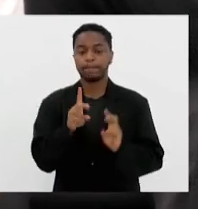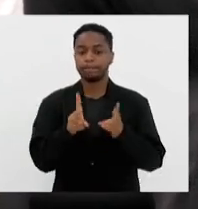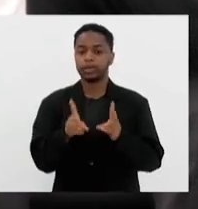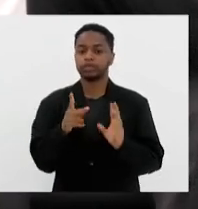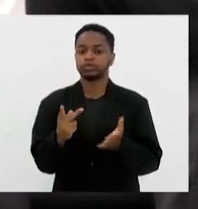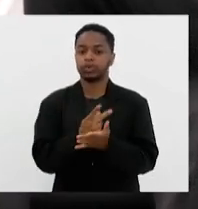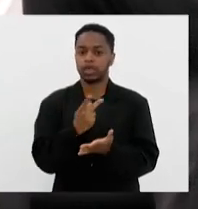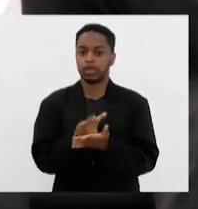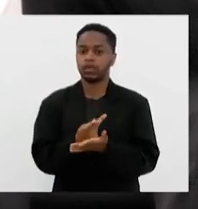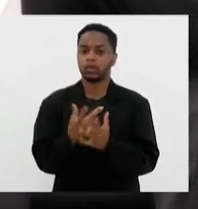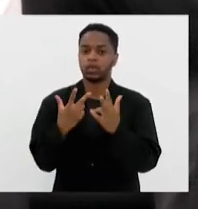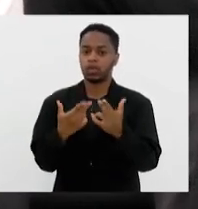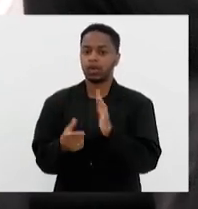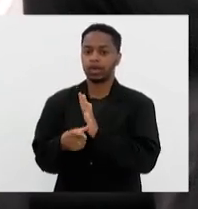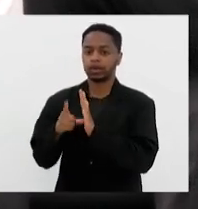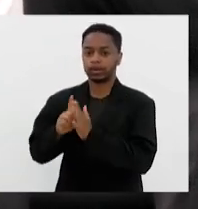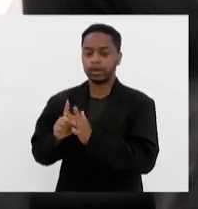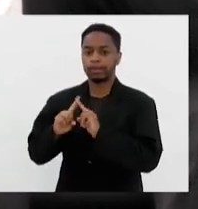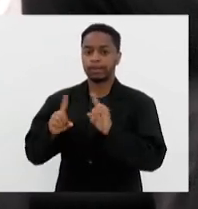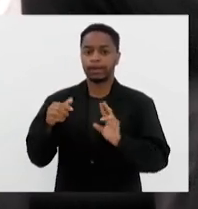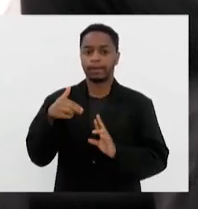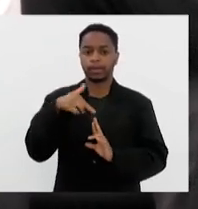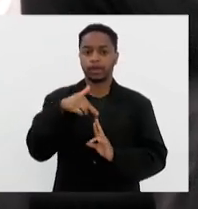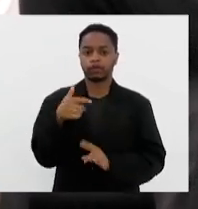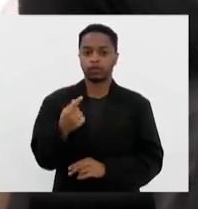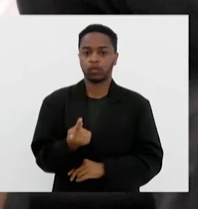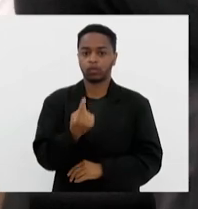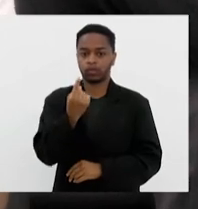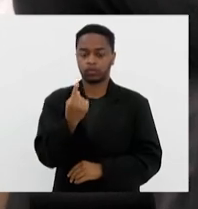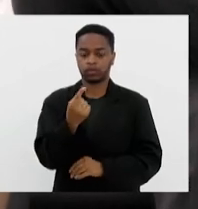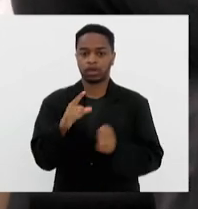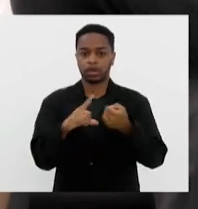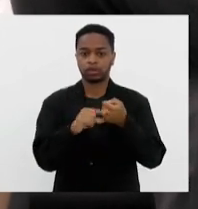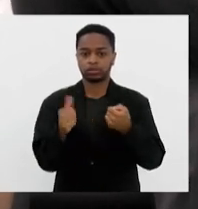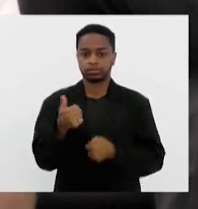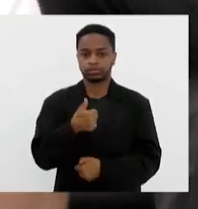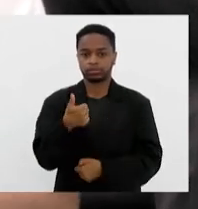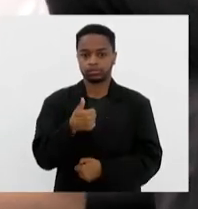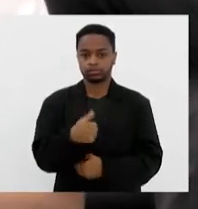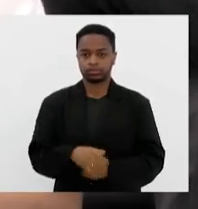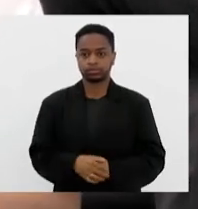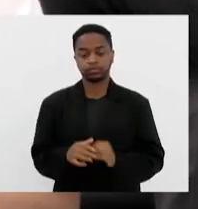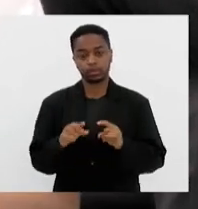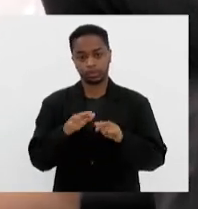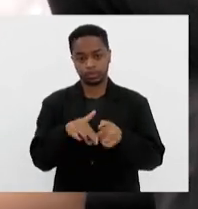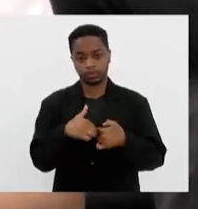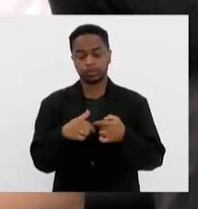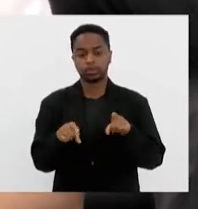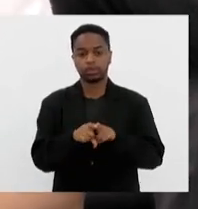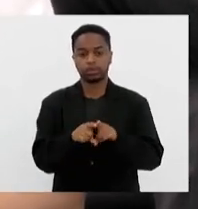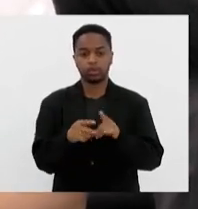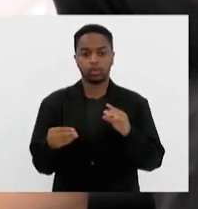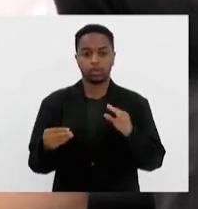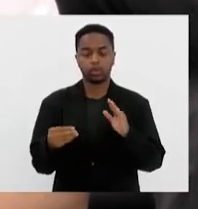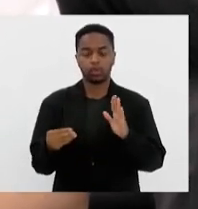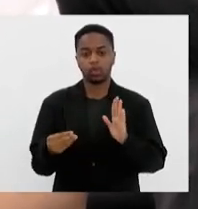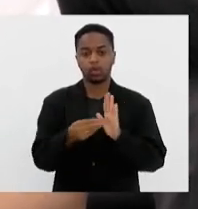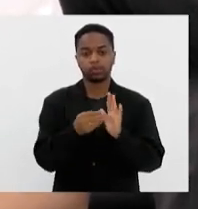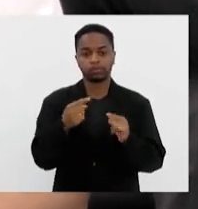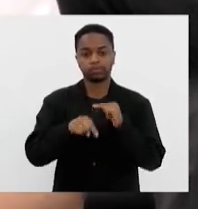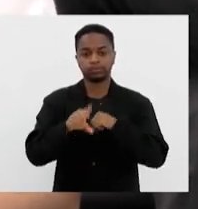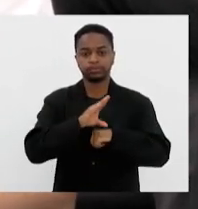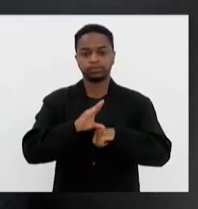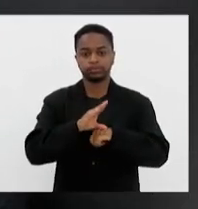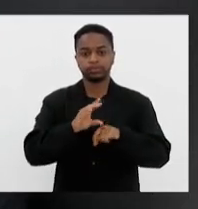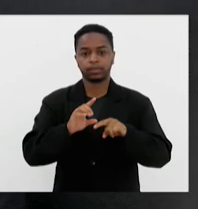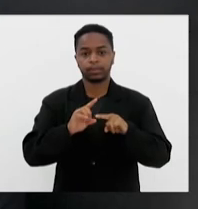erro do anterior, só que no parágrafo único do artigo 1º. Por isso, também, constitucionalidade com emenda. Em